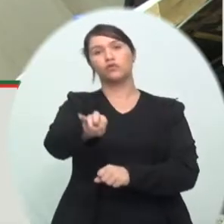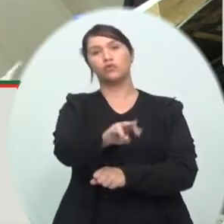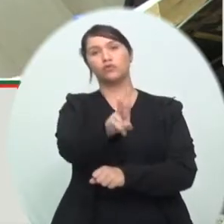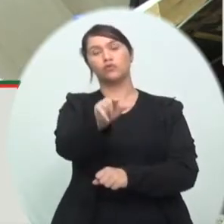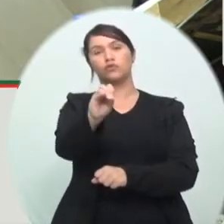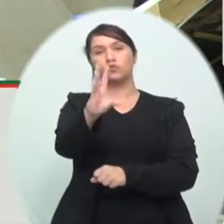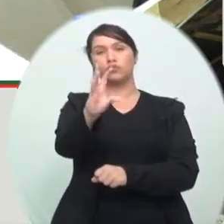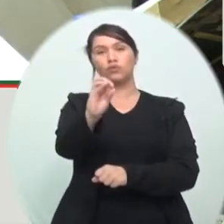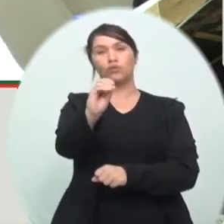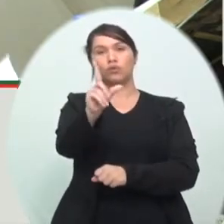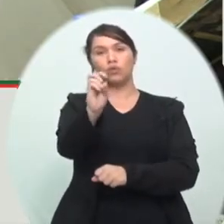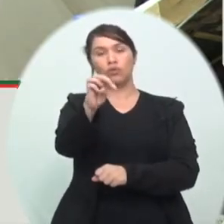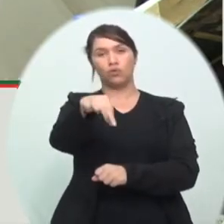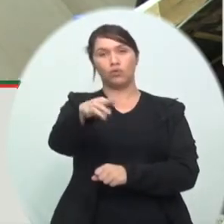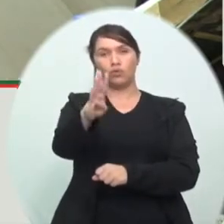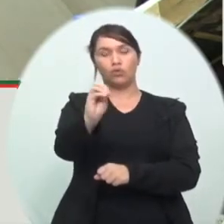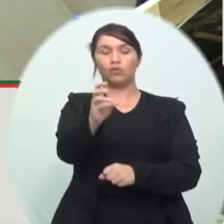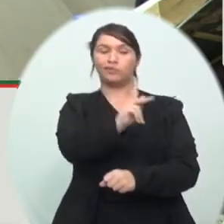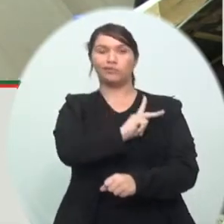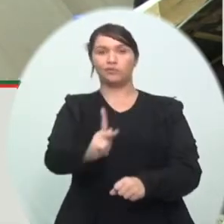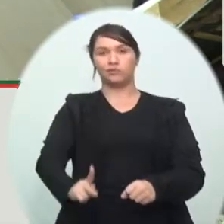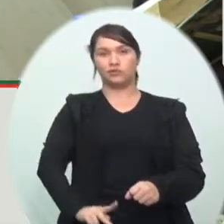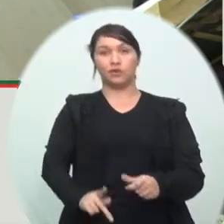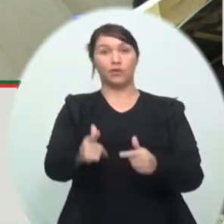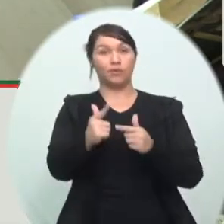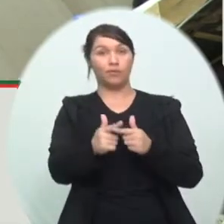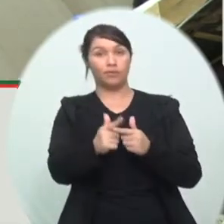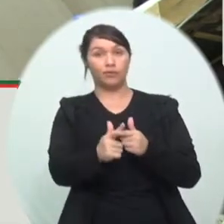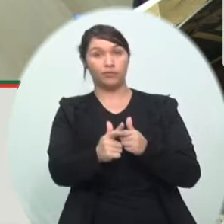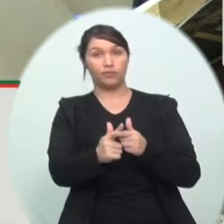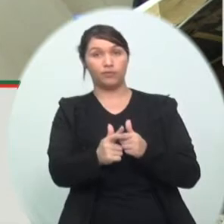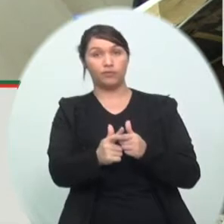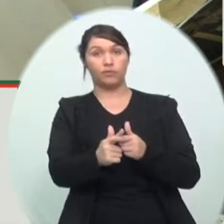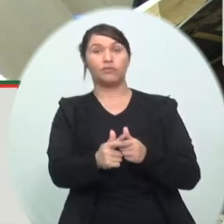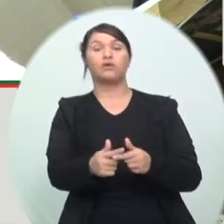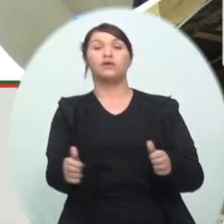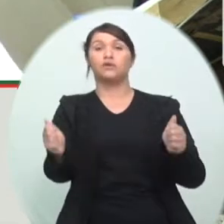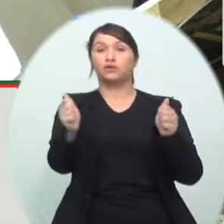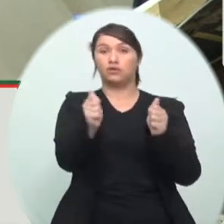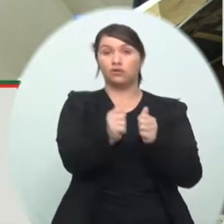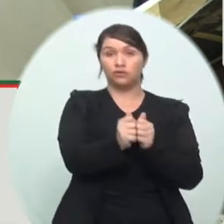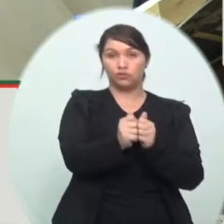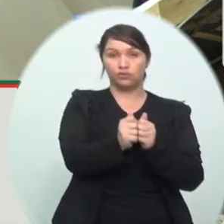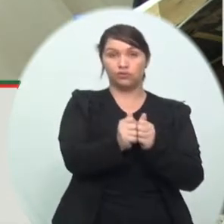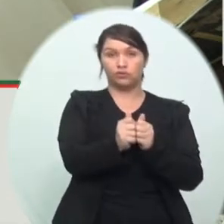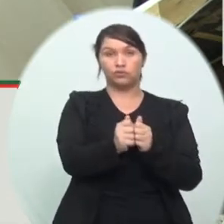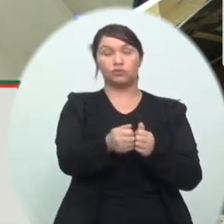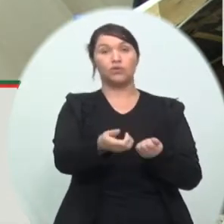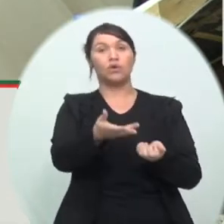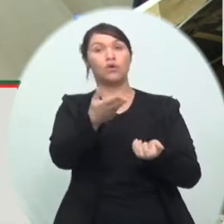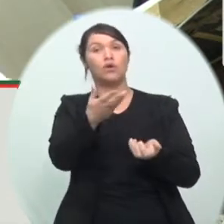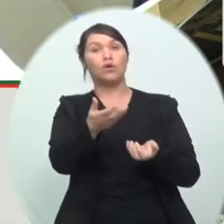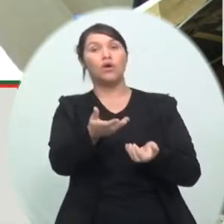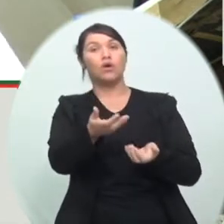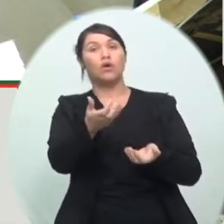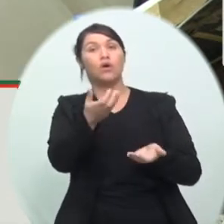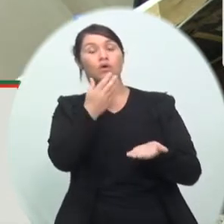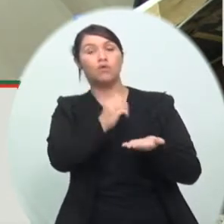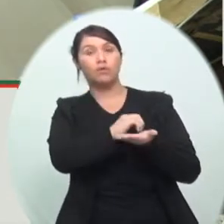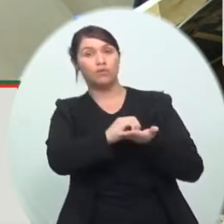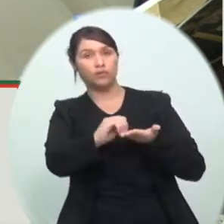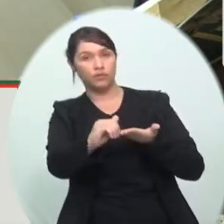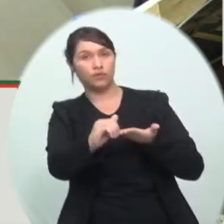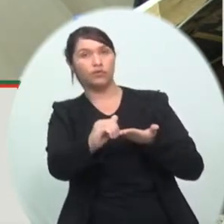ordinária dessa data, pois o mesmo está acompanhando o secretário de Estado de Saúde, senhor Acélio Casagrande, em reunião pré-agendada